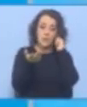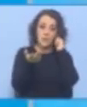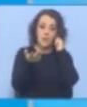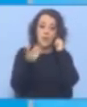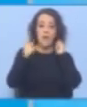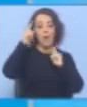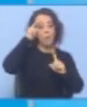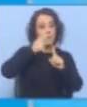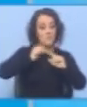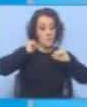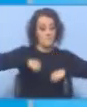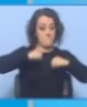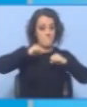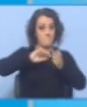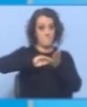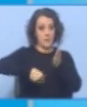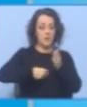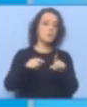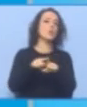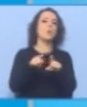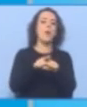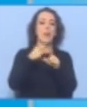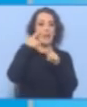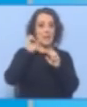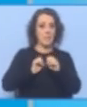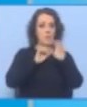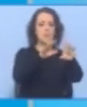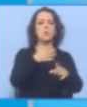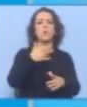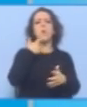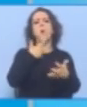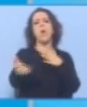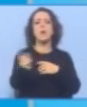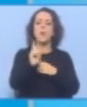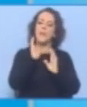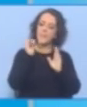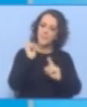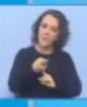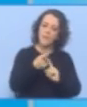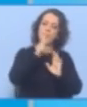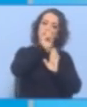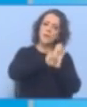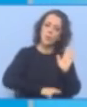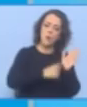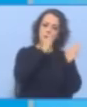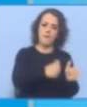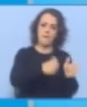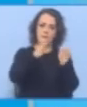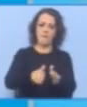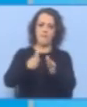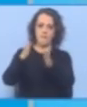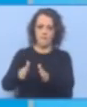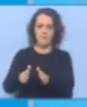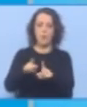pacto é de que as migrações devem ser reguladas, portanto, não devem, portanto, ser pura e simplesmente objeto